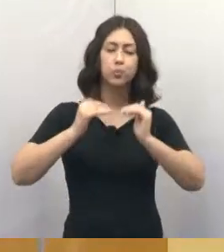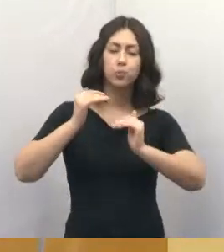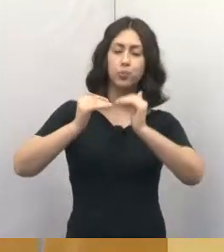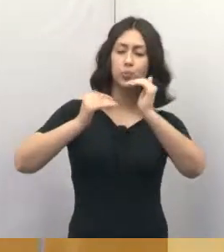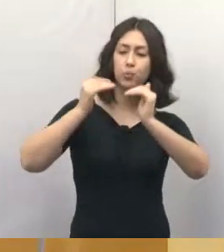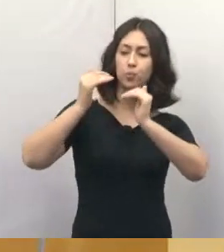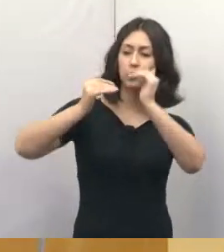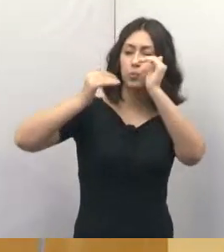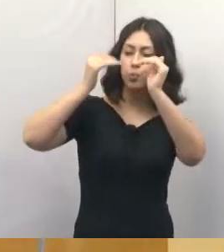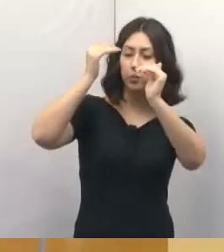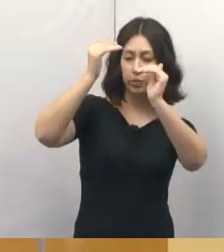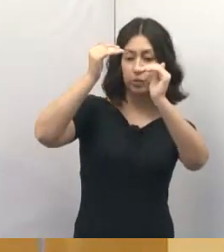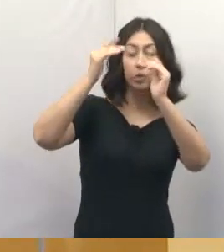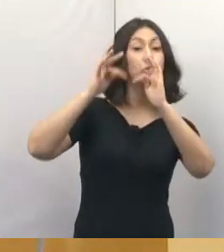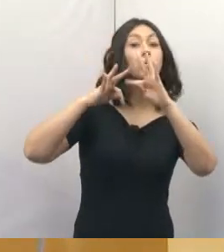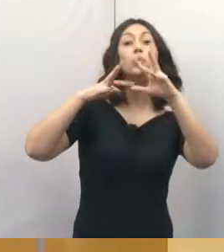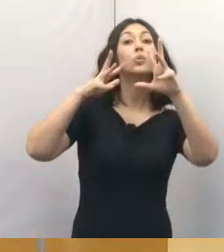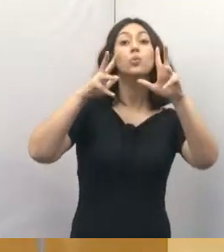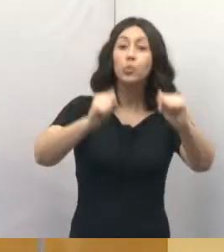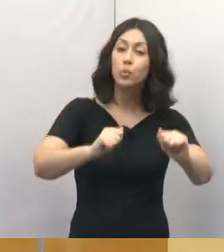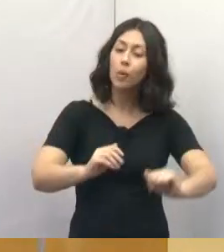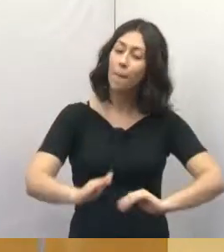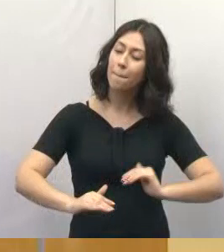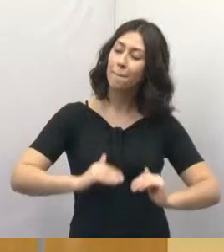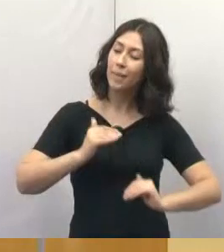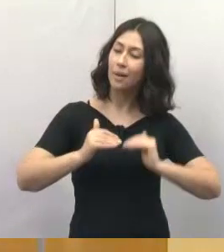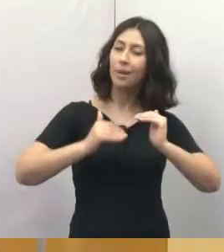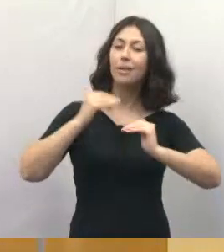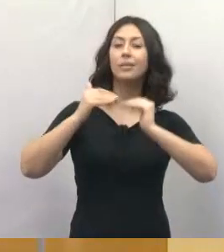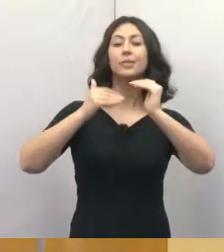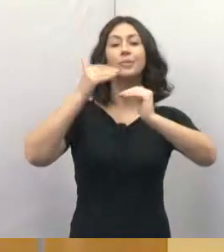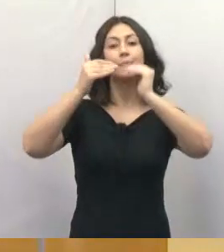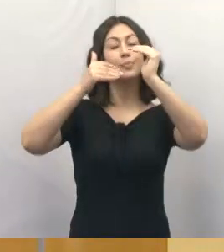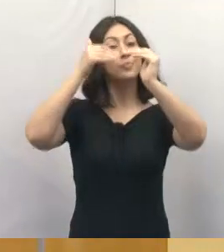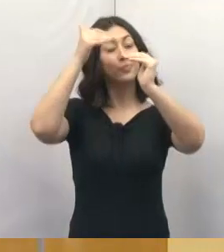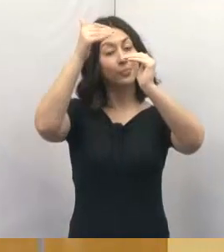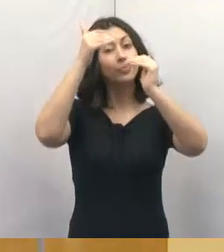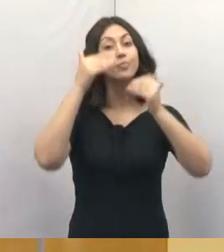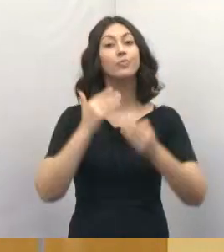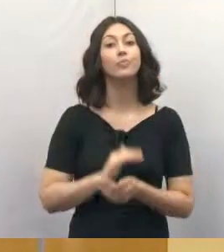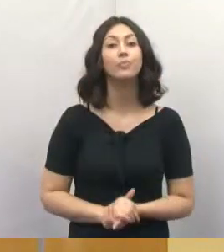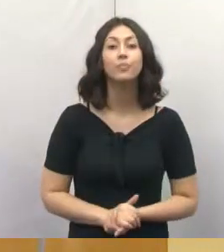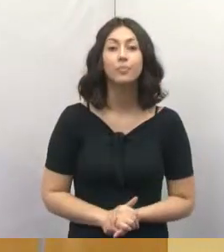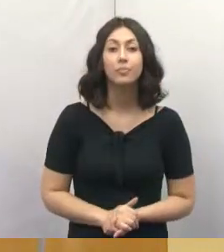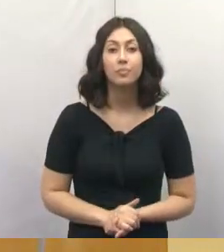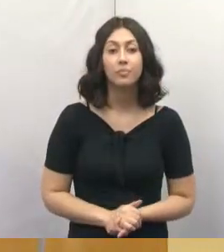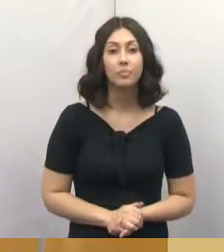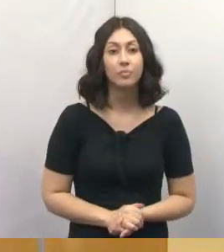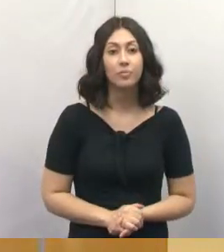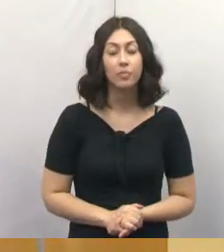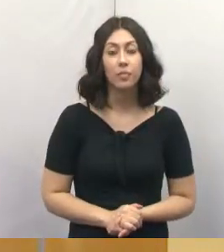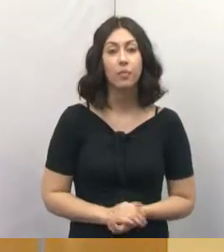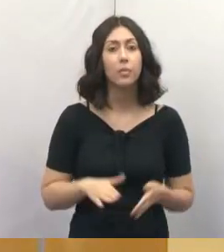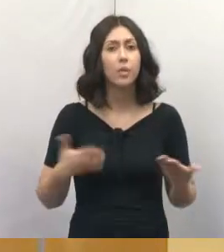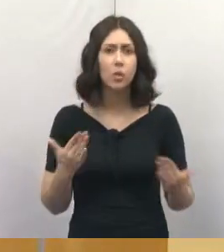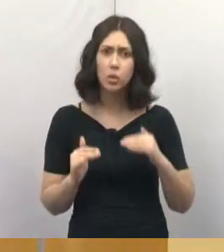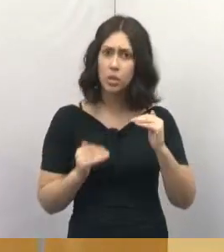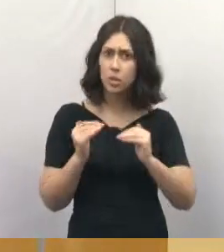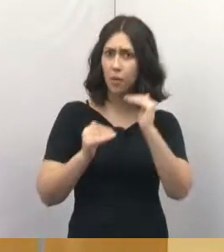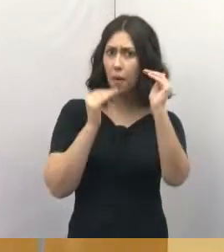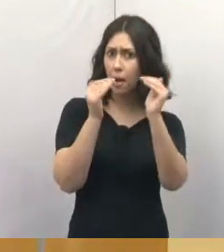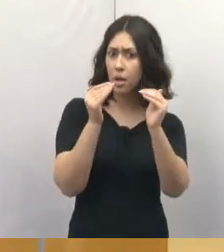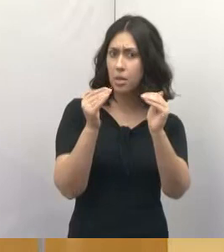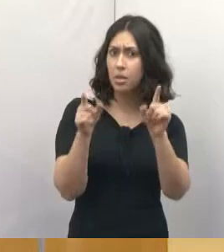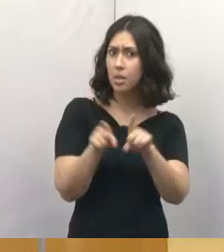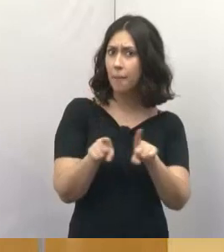desenvolvimento de tudo o que nós presenciamos. E o desenvolvimento nos